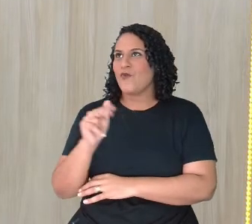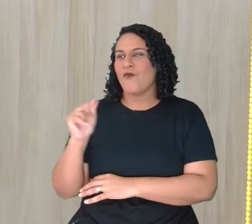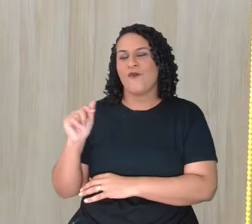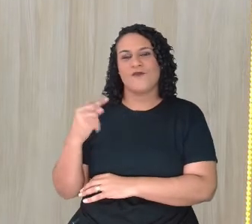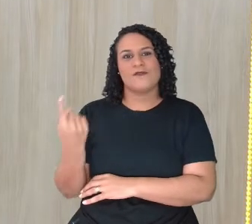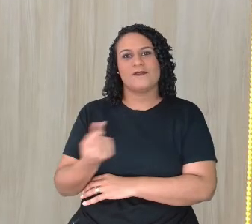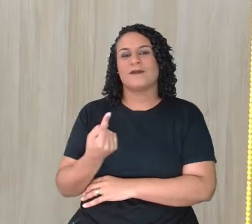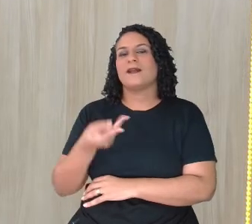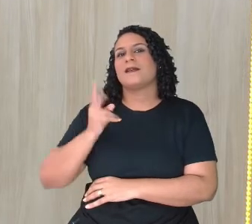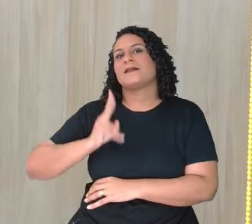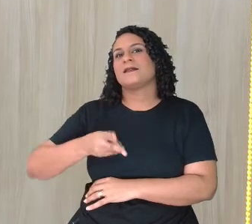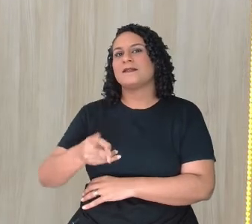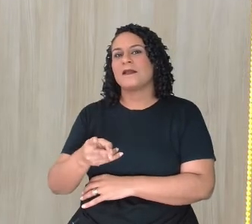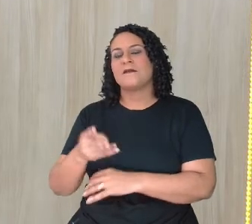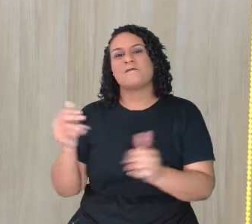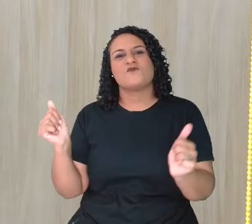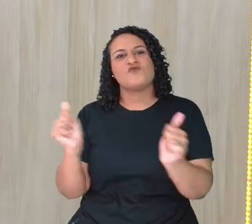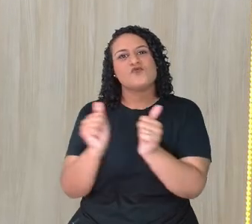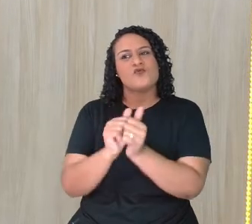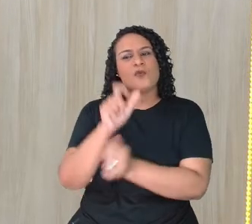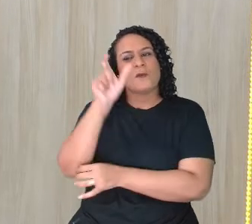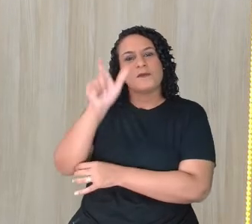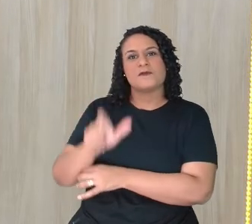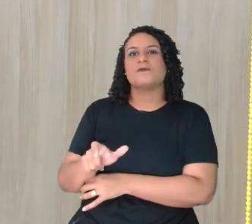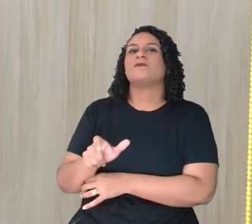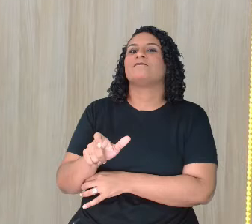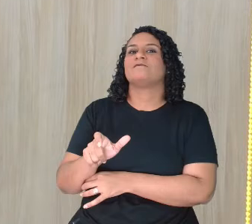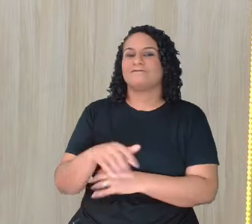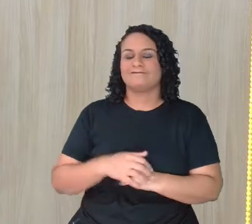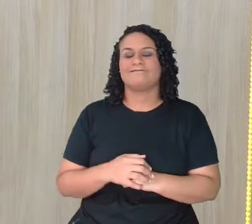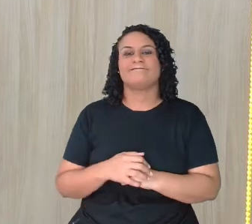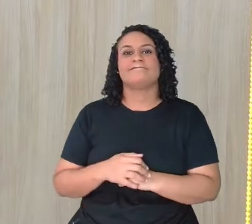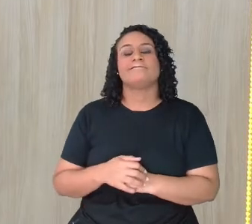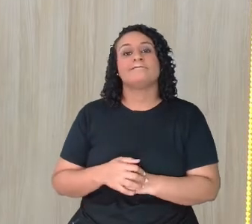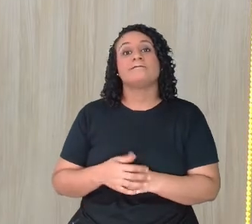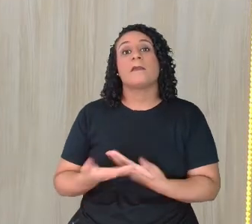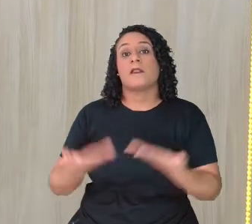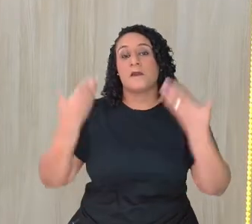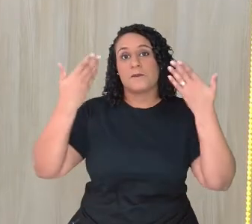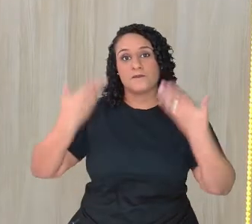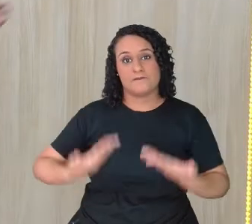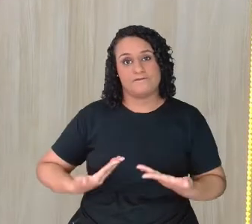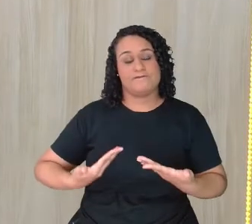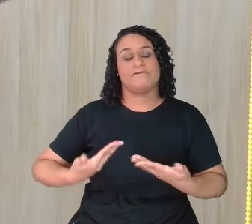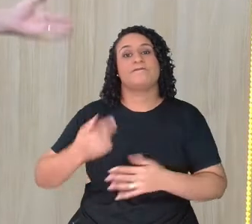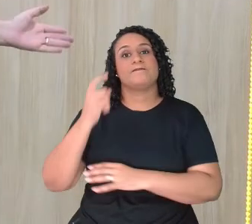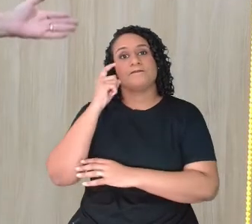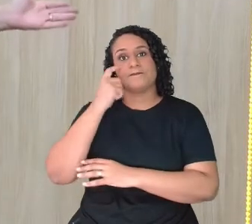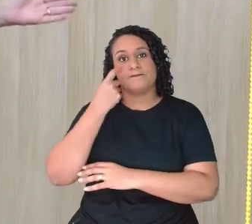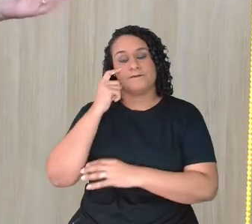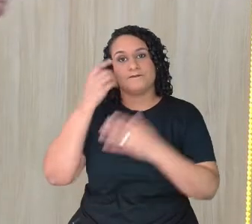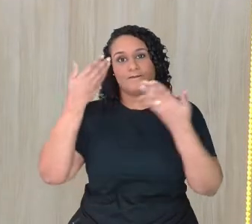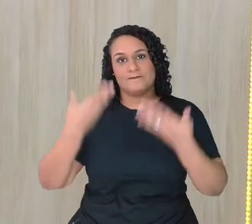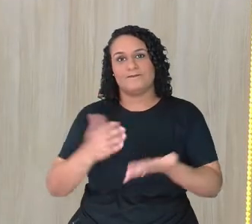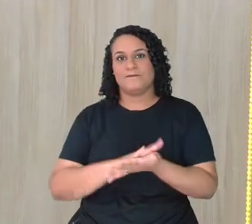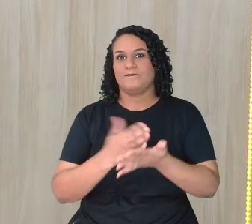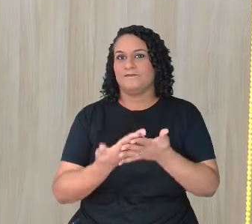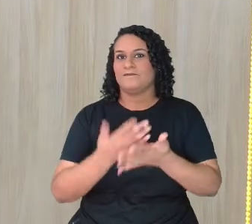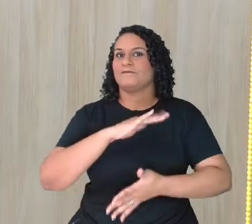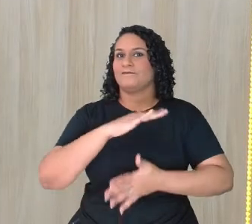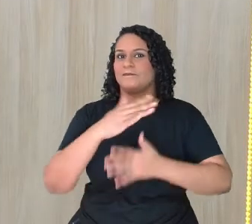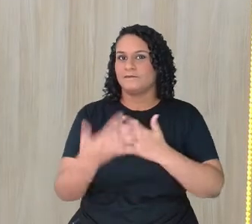sozinha, sempre acompanhada e com bastante gente. Então eu tenho a Elaine, a nossa intérprete do